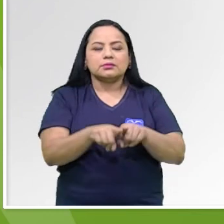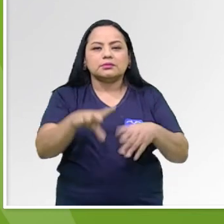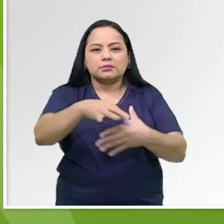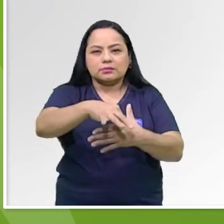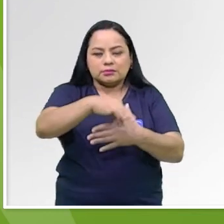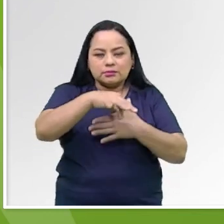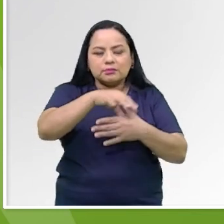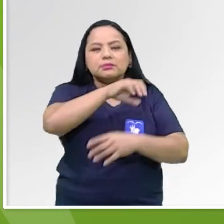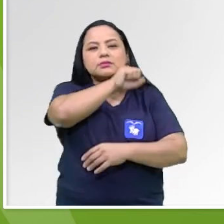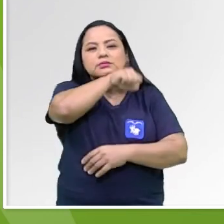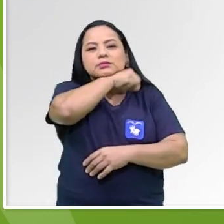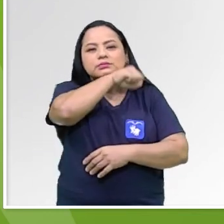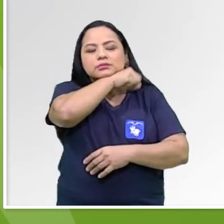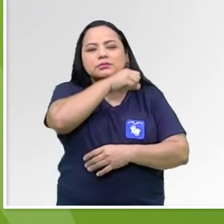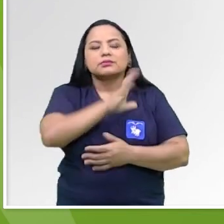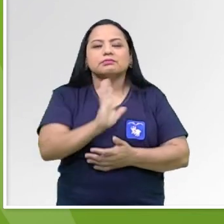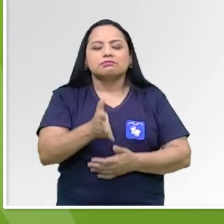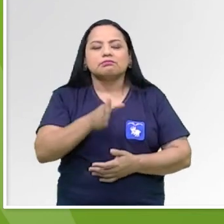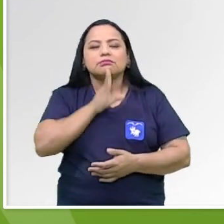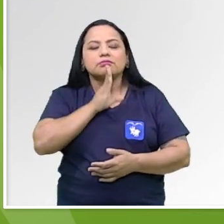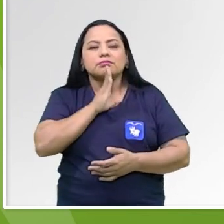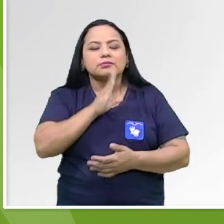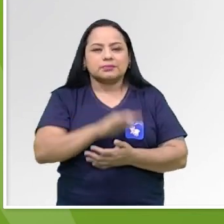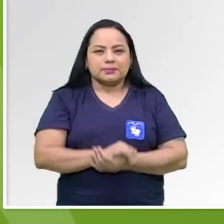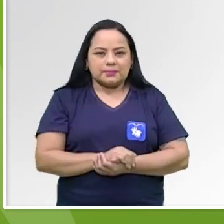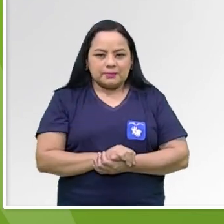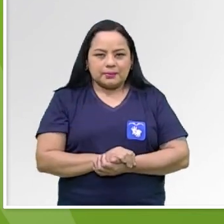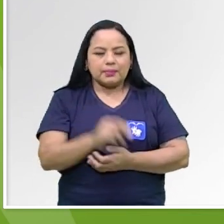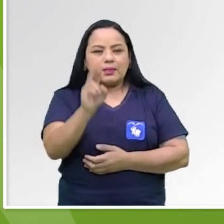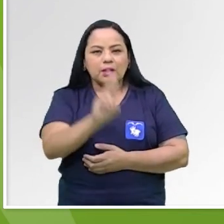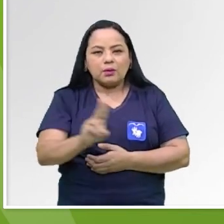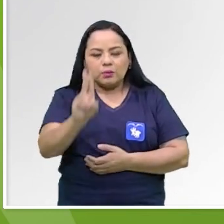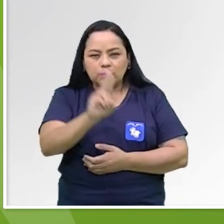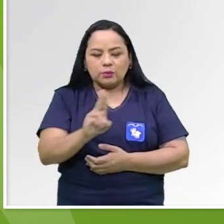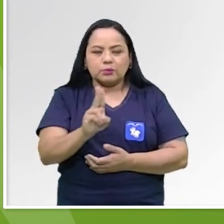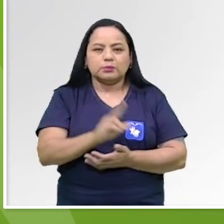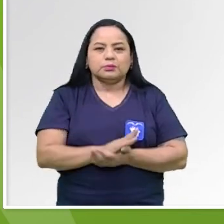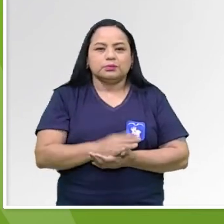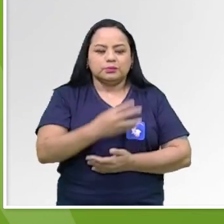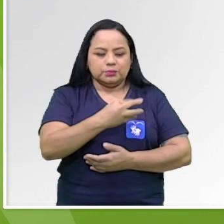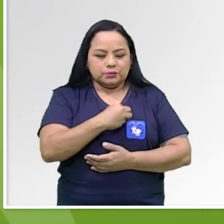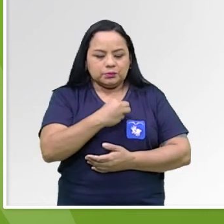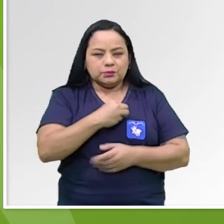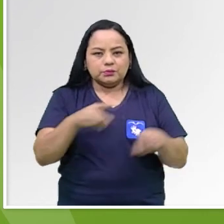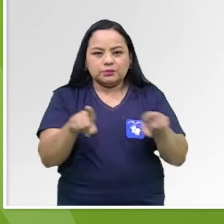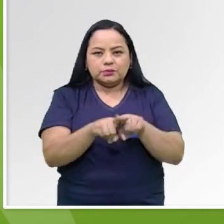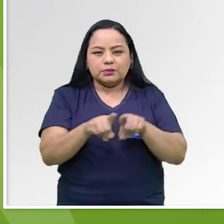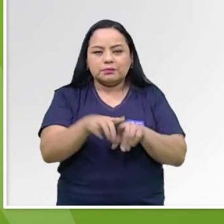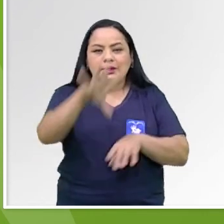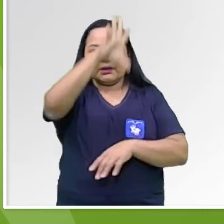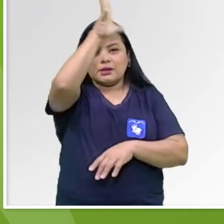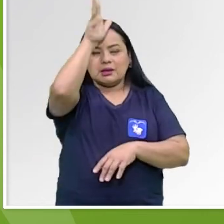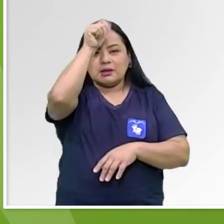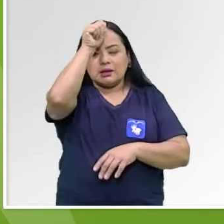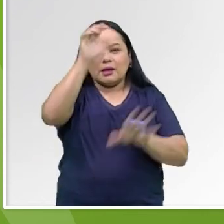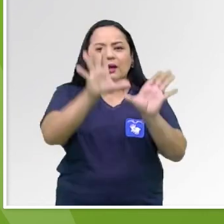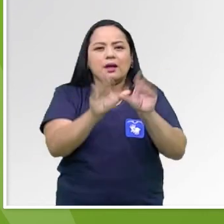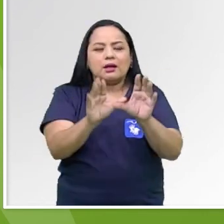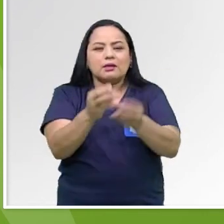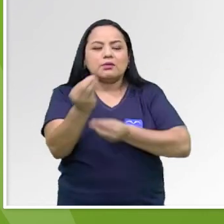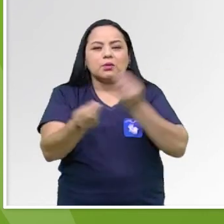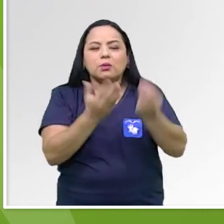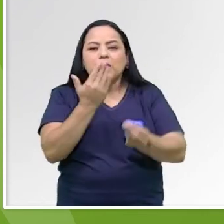de porco, que são os mais comuns, tá? Então, utilizamos mamíferos e também aves, né, como